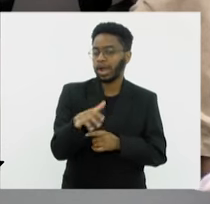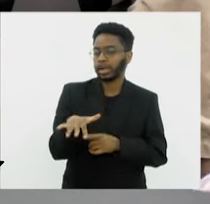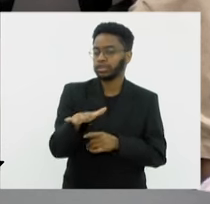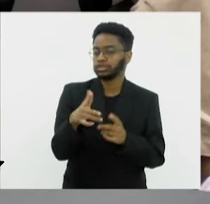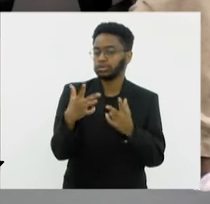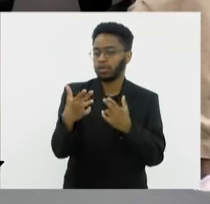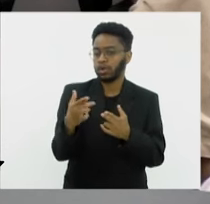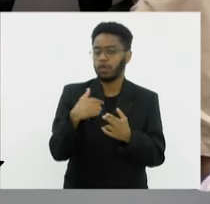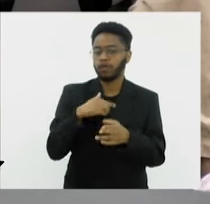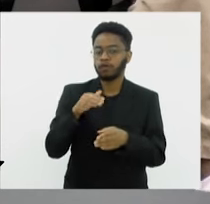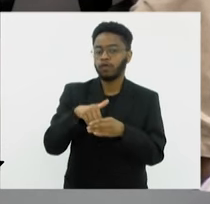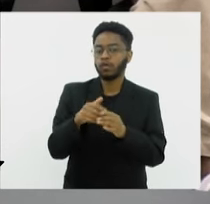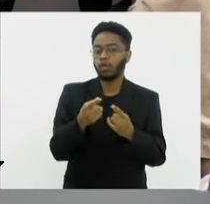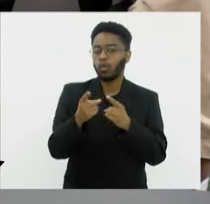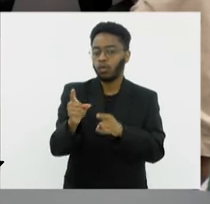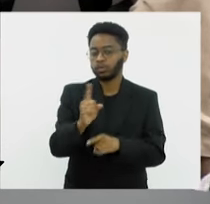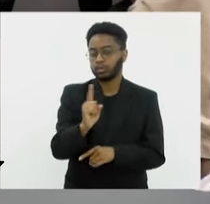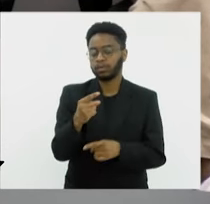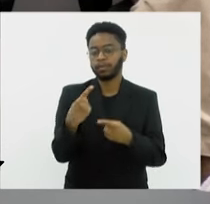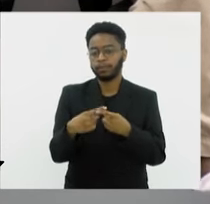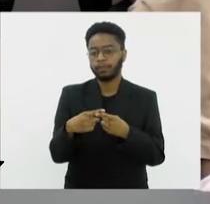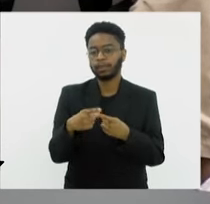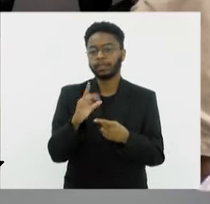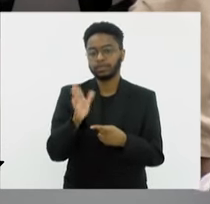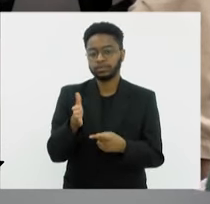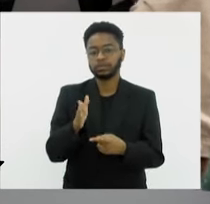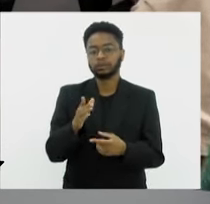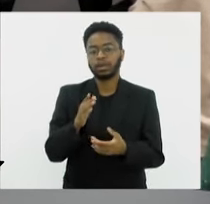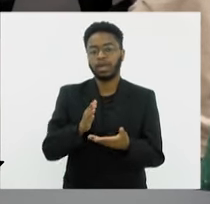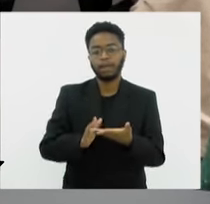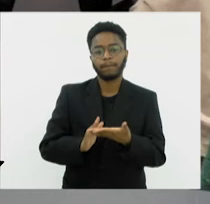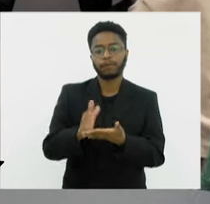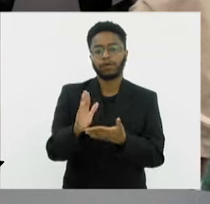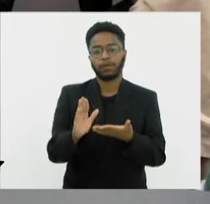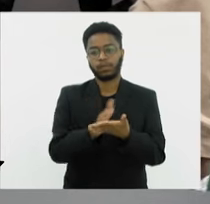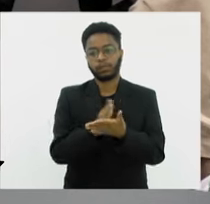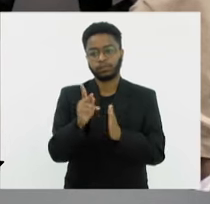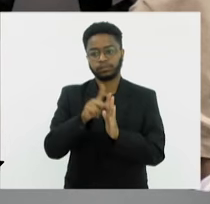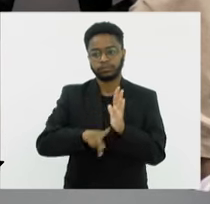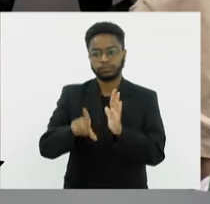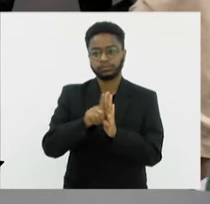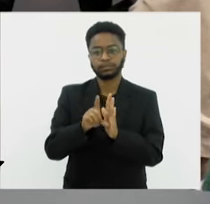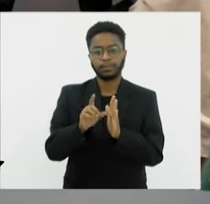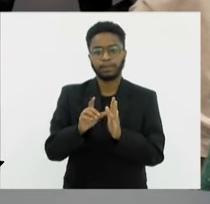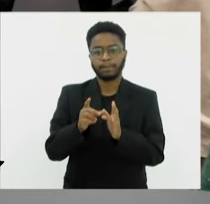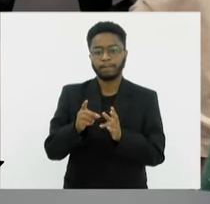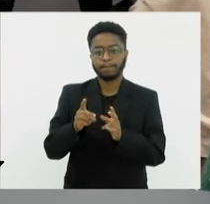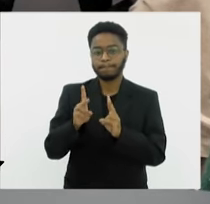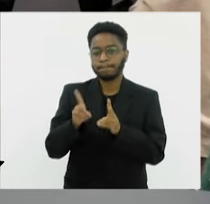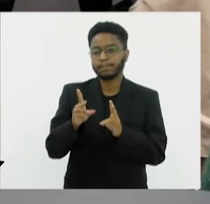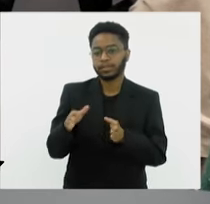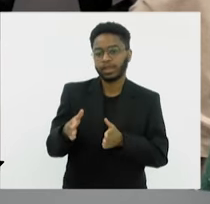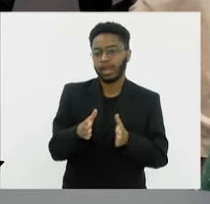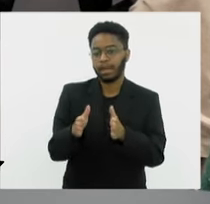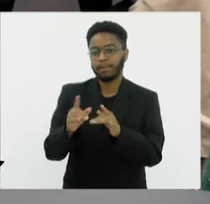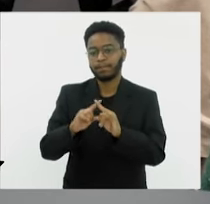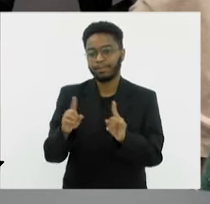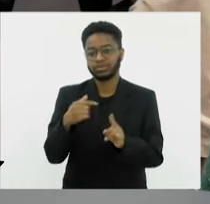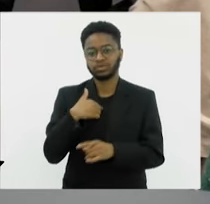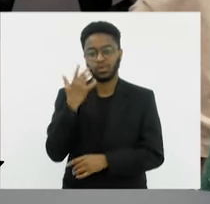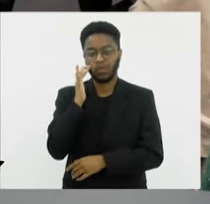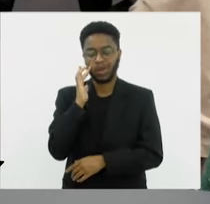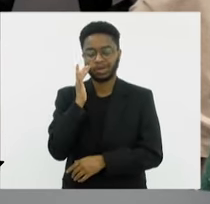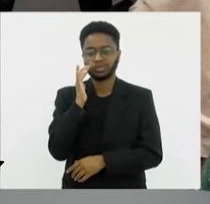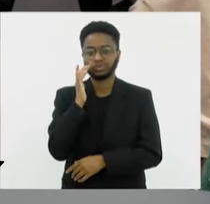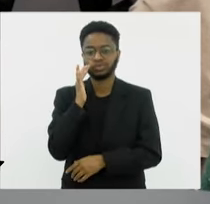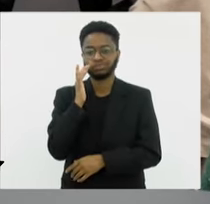dei um voto contrário porque foram aprovados recentemente alguns projetos na Assembleia que vão nesse mesmo sentido do que, de alguma forma, eu considero que tensiona